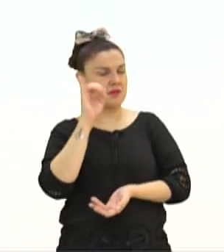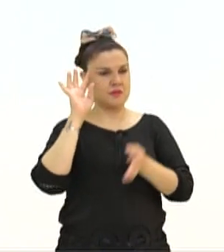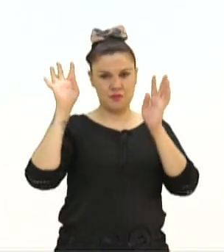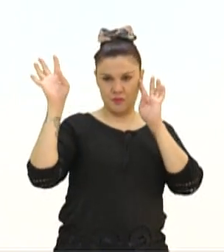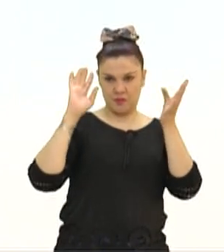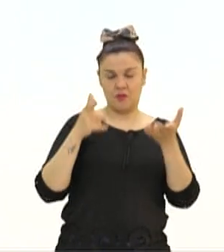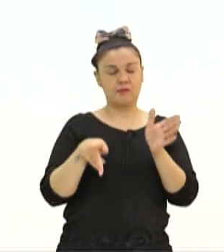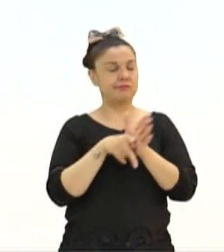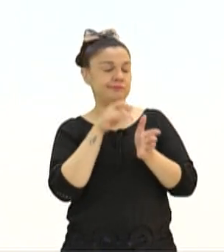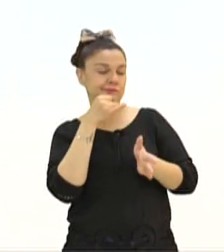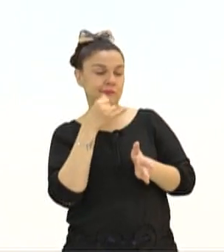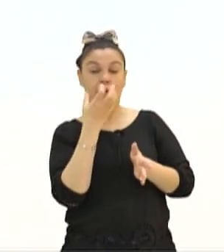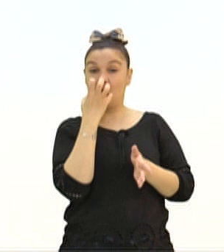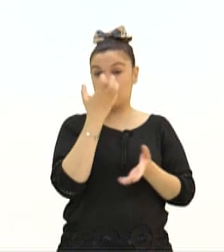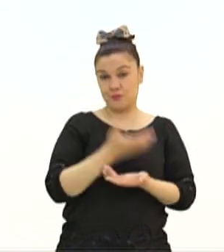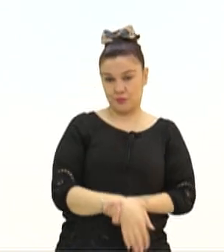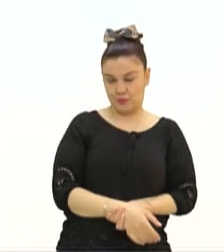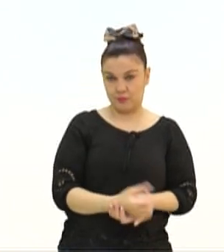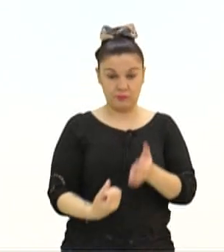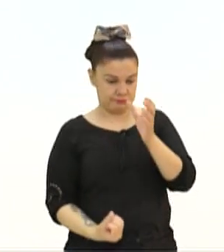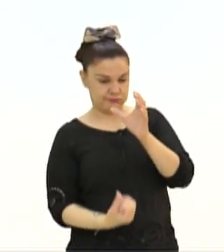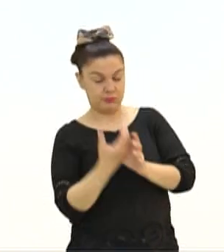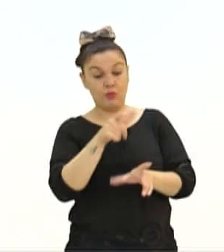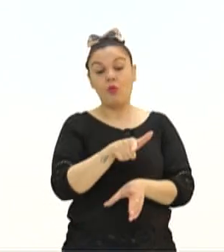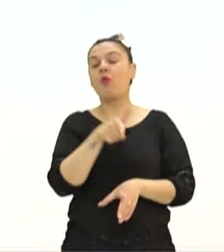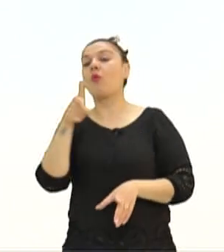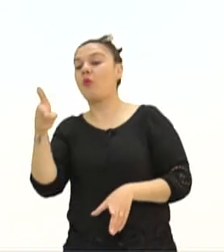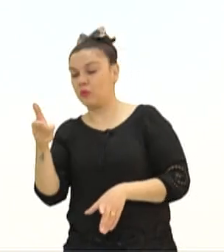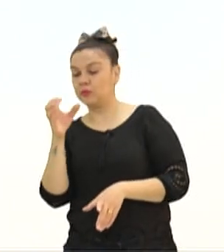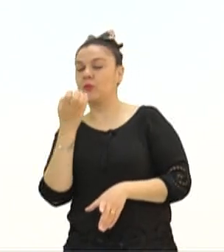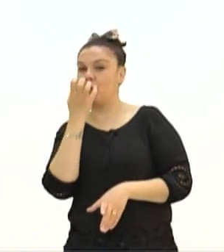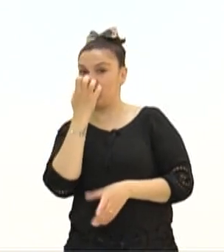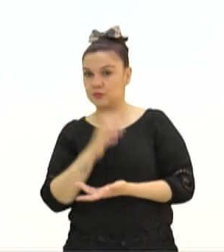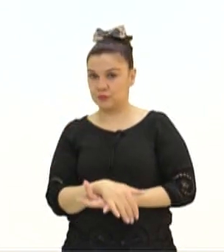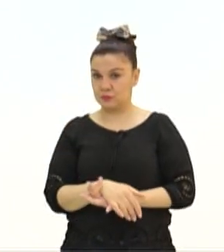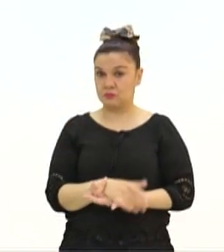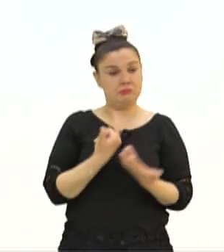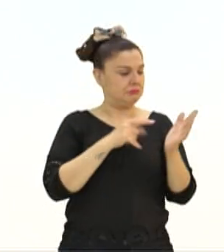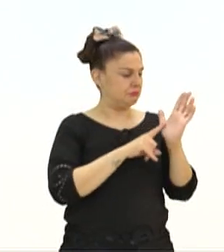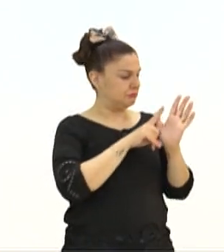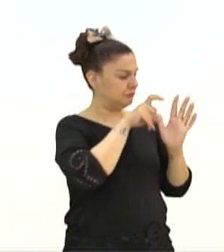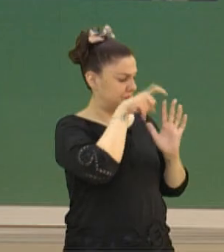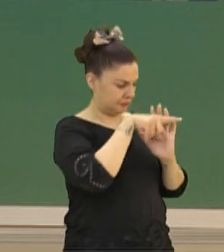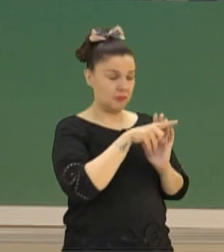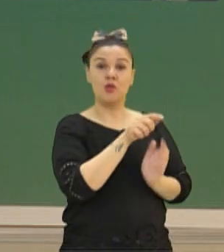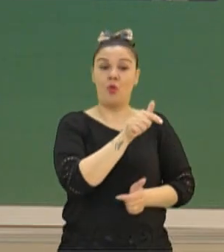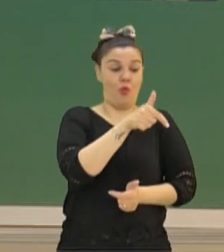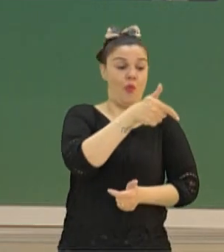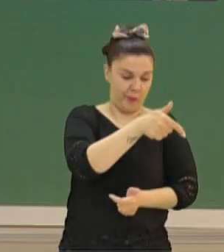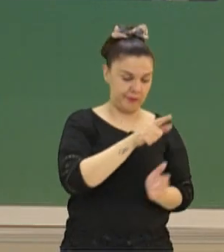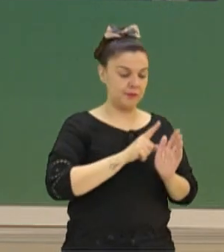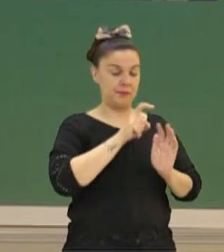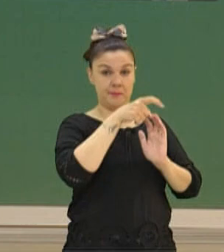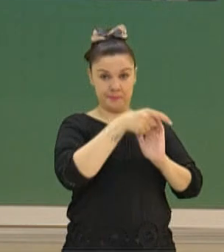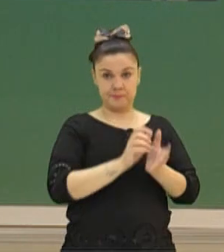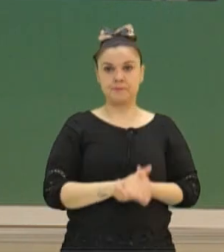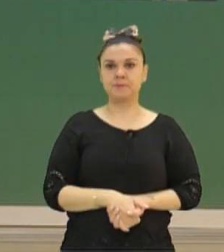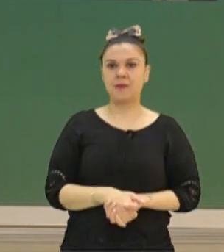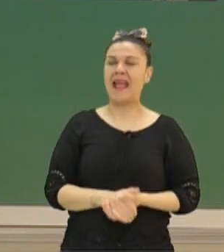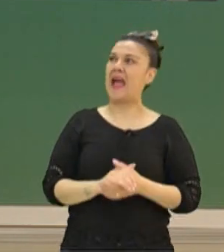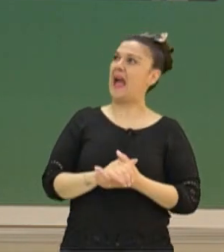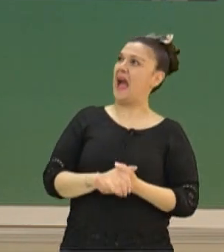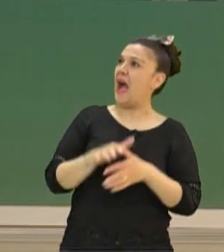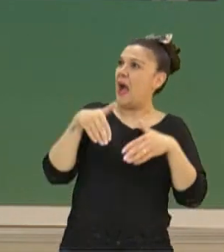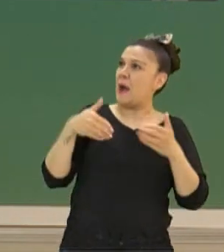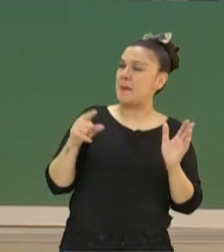pensarmos num cachorro, ele tem que surgir de um outro cachorro. Se você pensar numa bactéria, ela tem que surgir de outra bactéria. Ah, mas